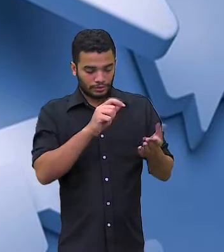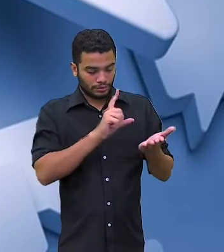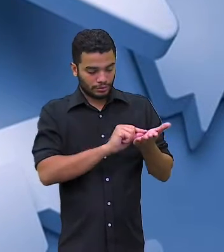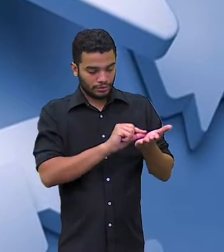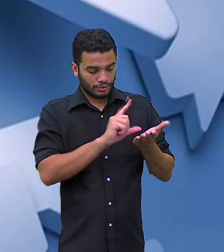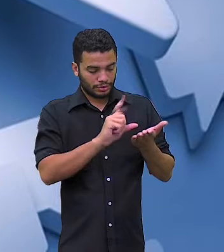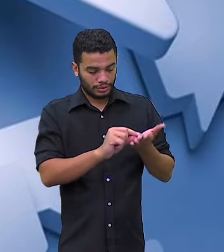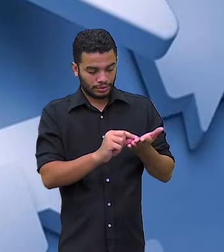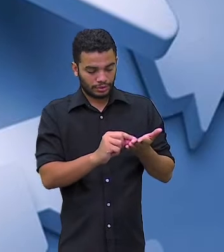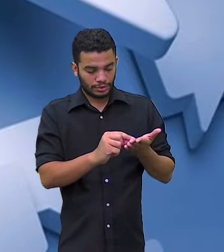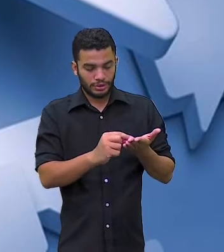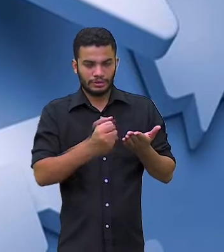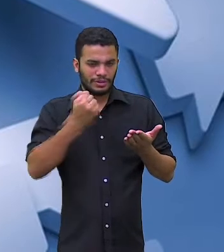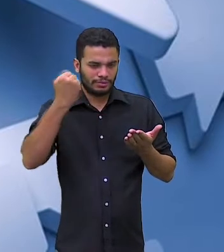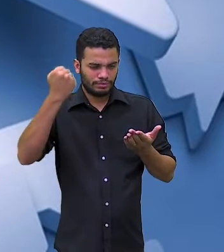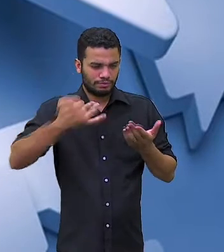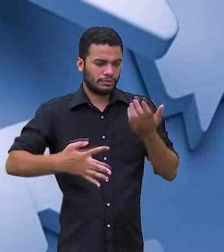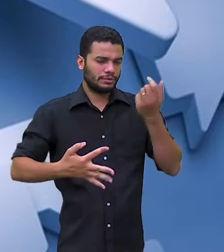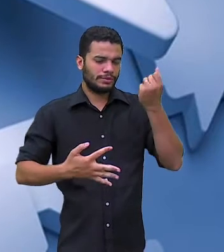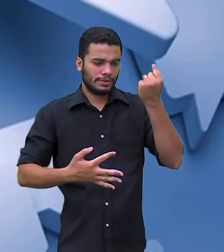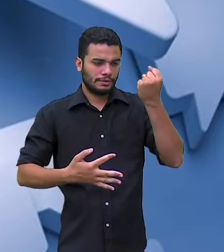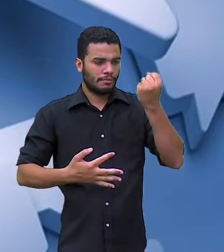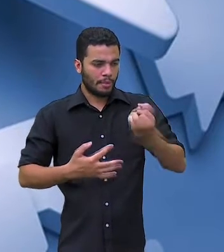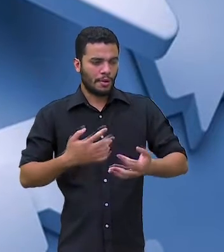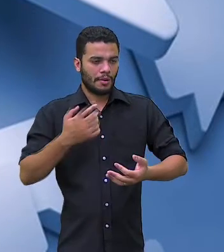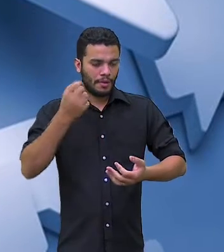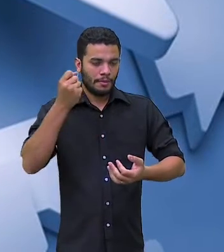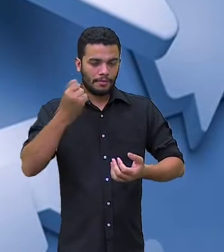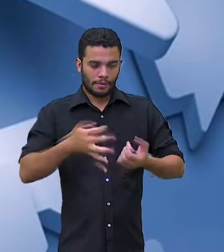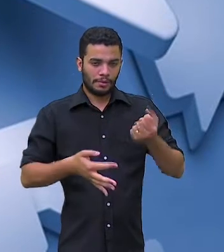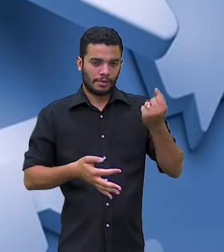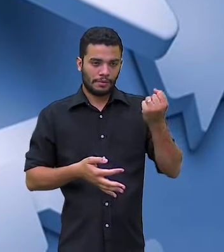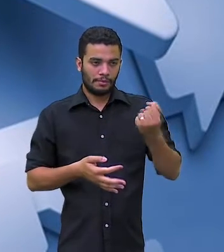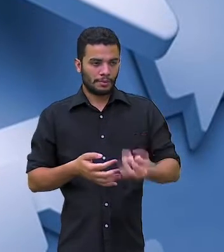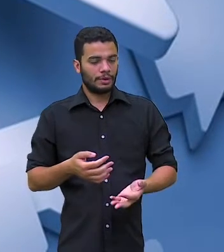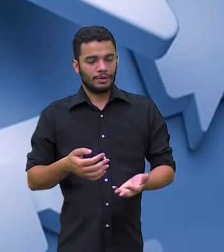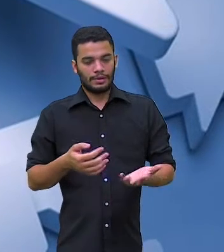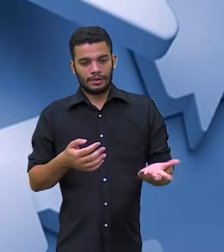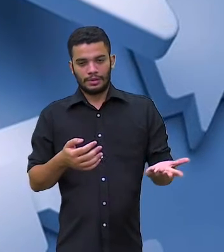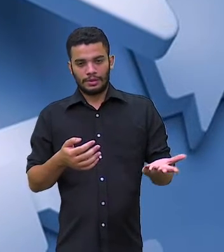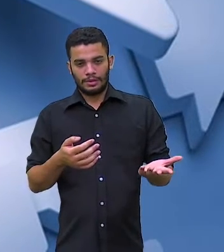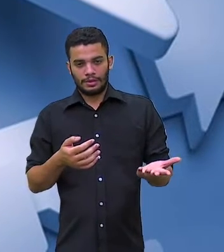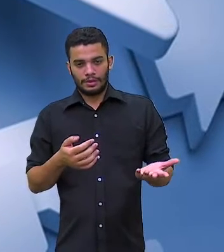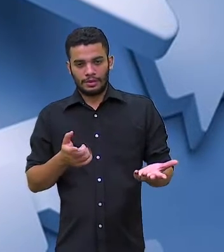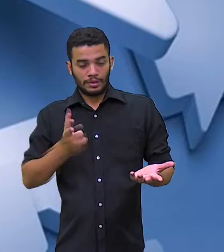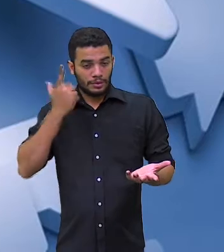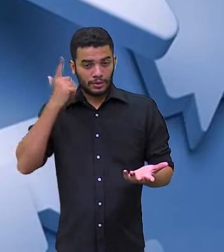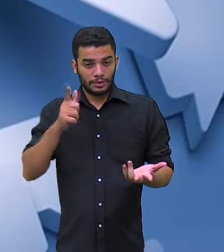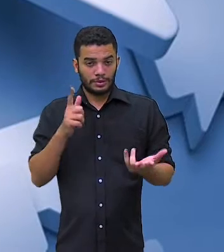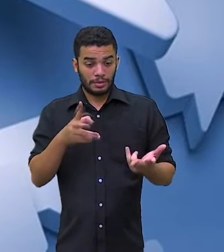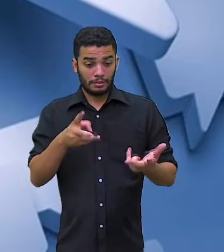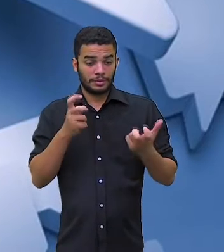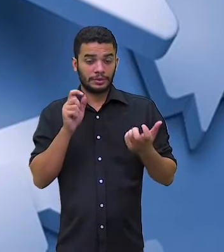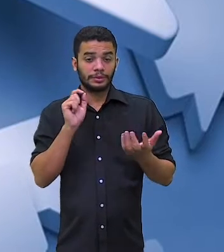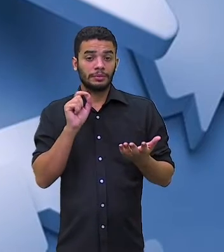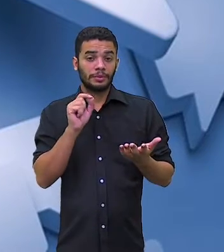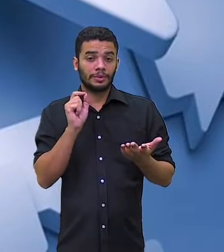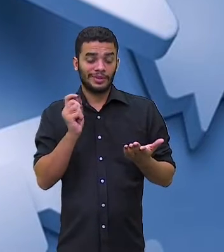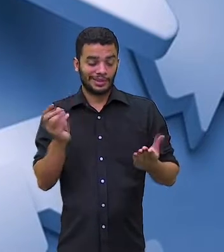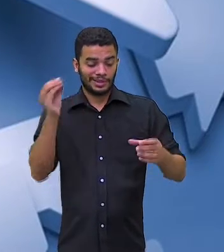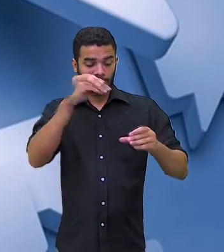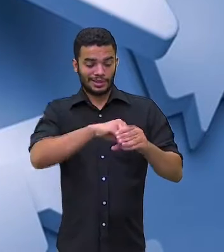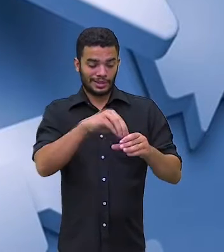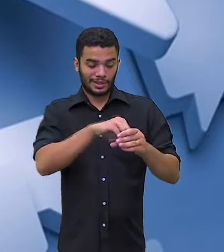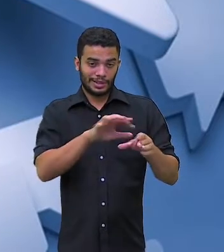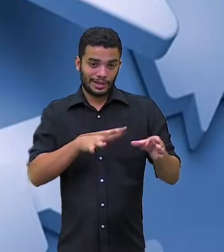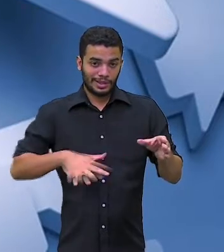esse tema, ele vai tentar te convencer. E aí, a gente pode perceber que nós vamos encontrar isso aí também dentro do gênero jornalístico,